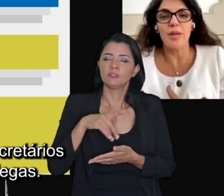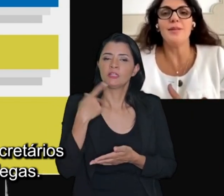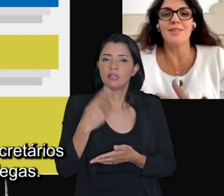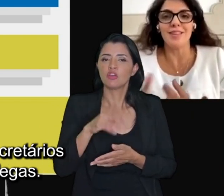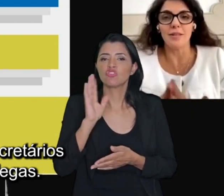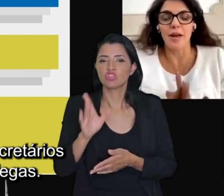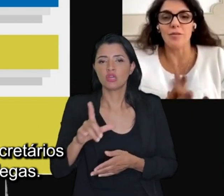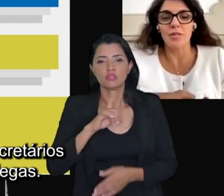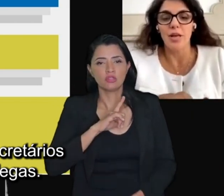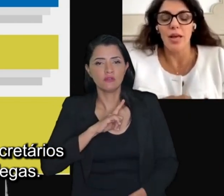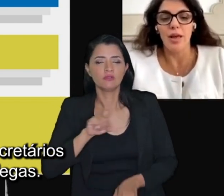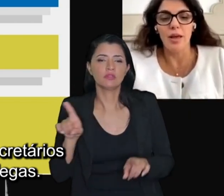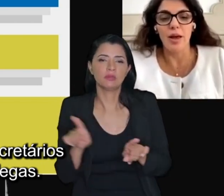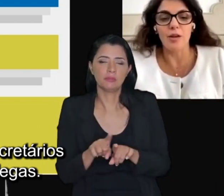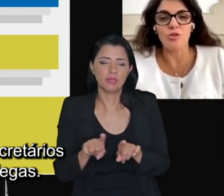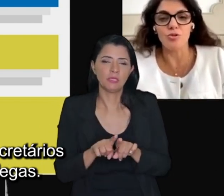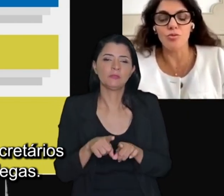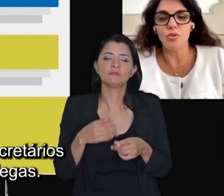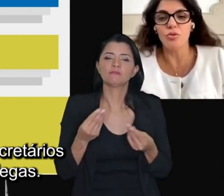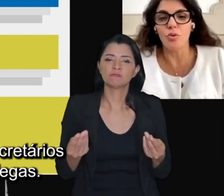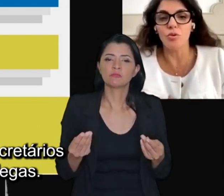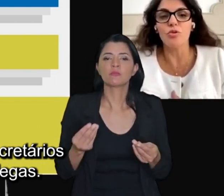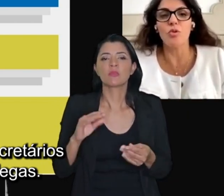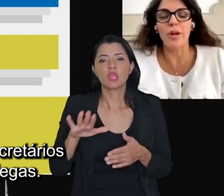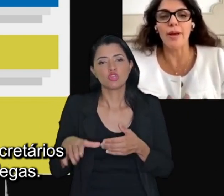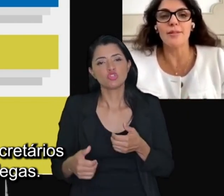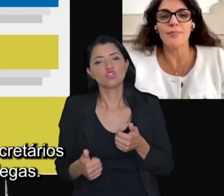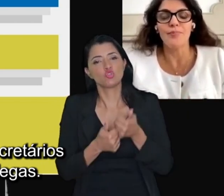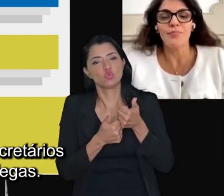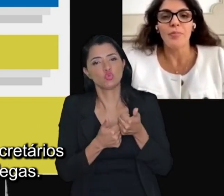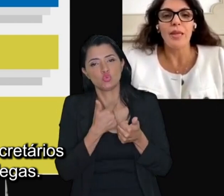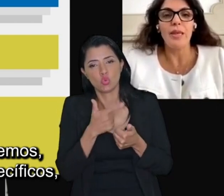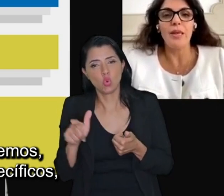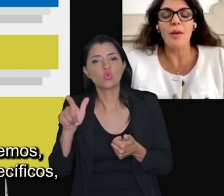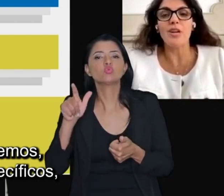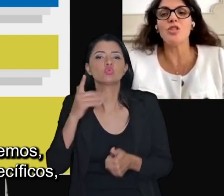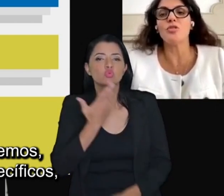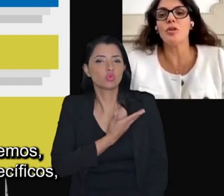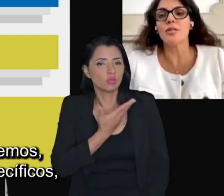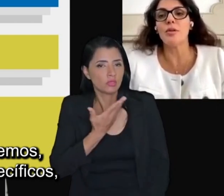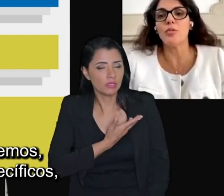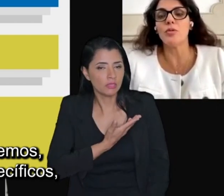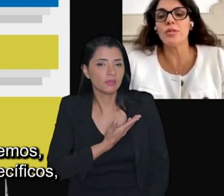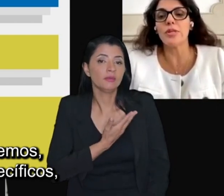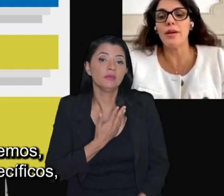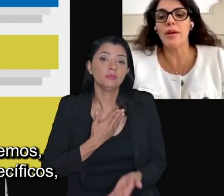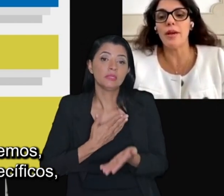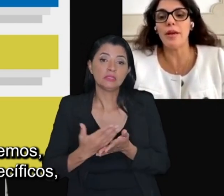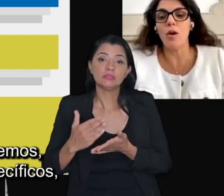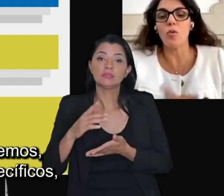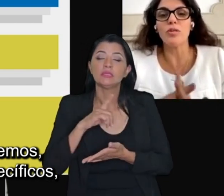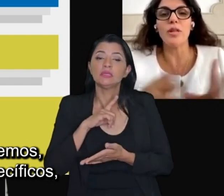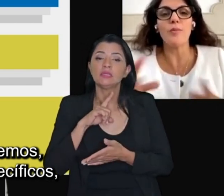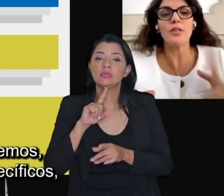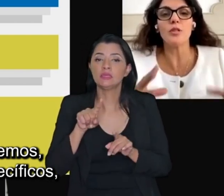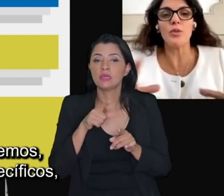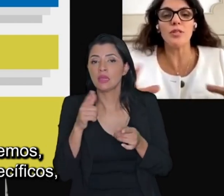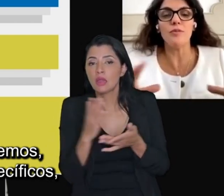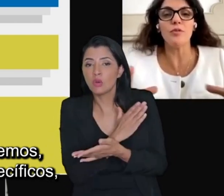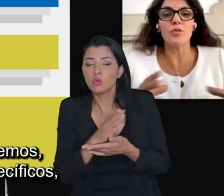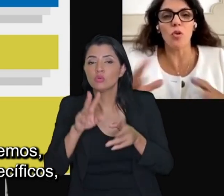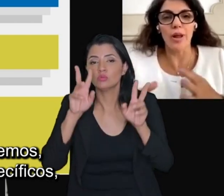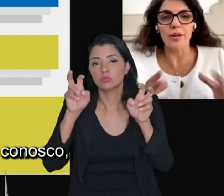tivemos também secretários adjuntos, outros colegas. E, a par disso, nós temos, em alguns